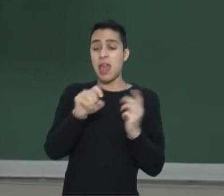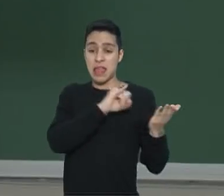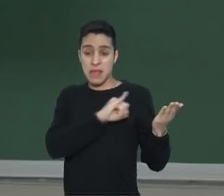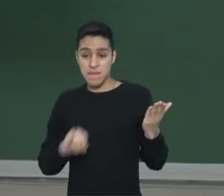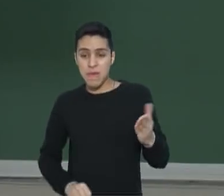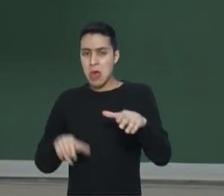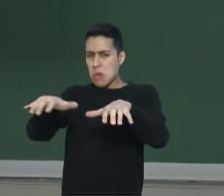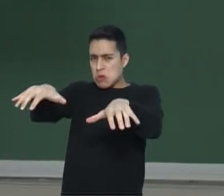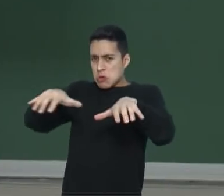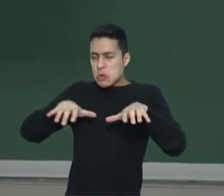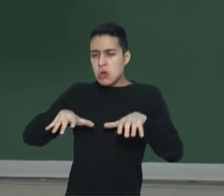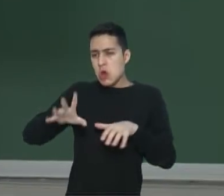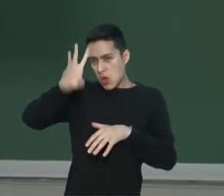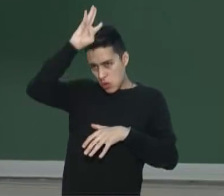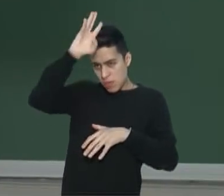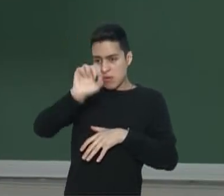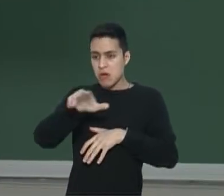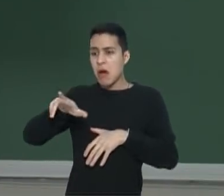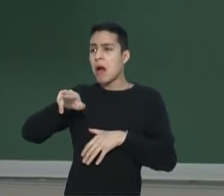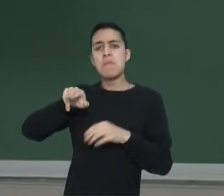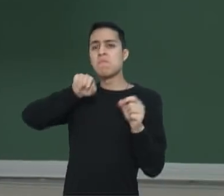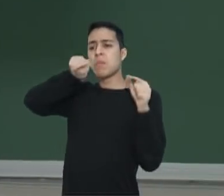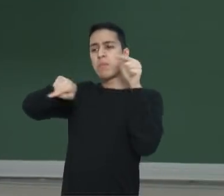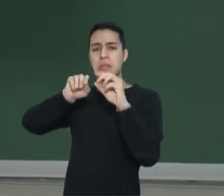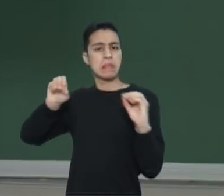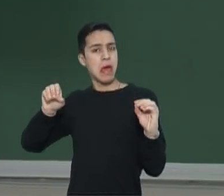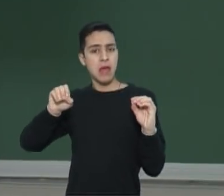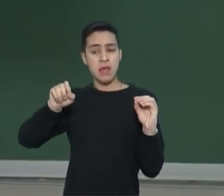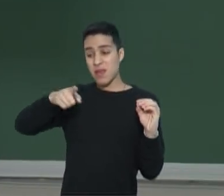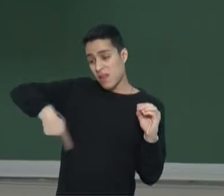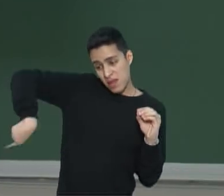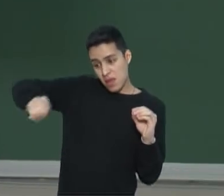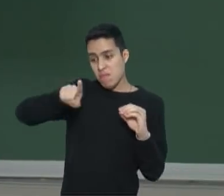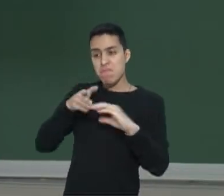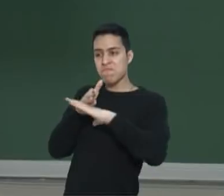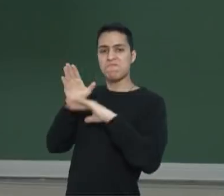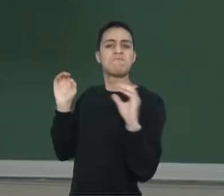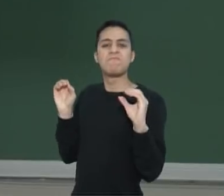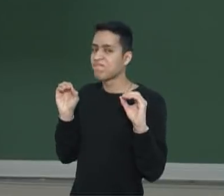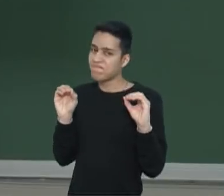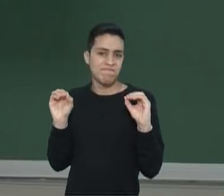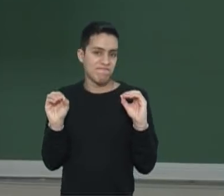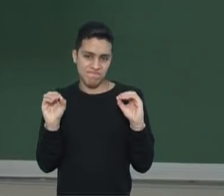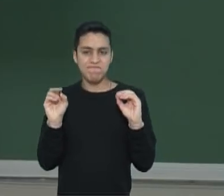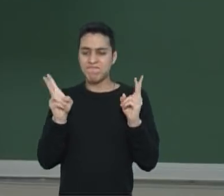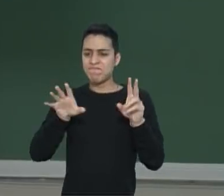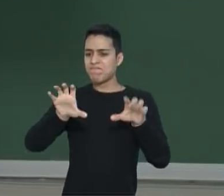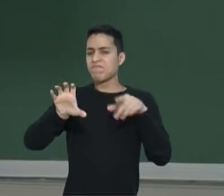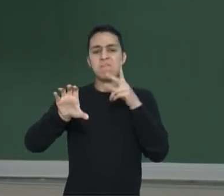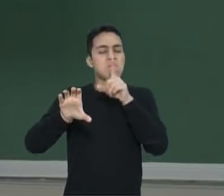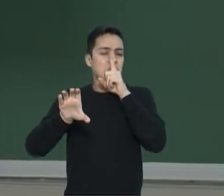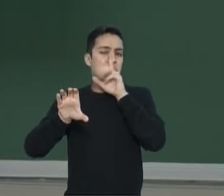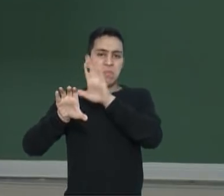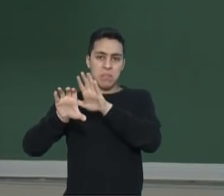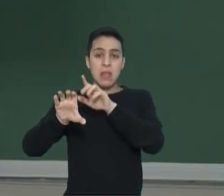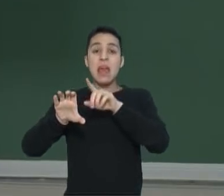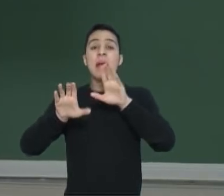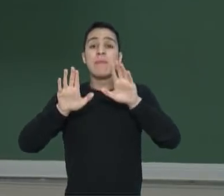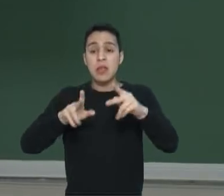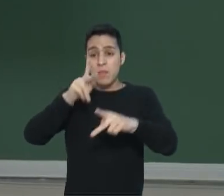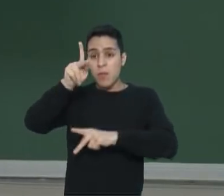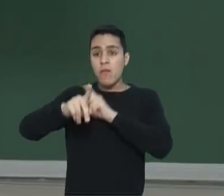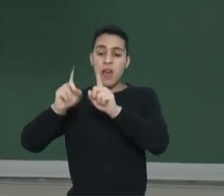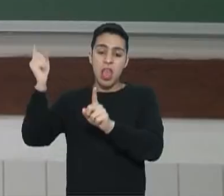você pode ver que quase não tem movimento aqui. Por quê? Porque eles não são invadidos. Então os povos bárbaros eles vão se fixar